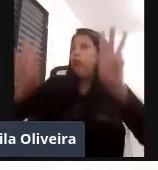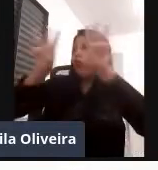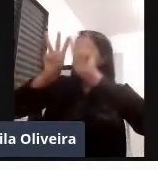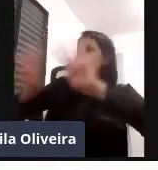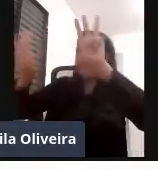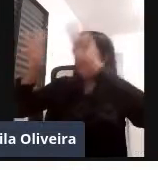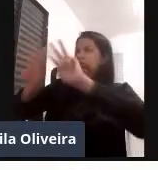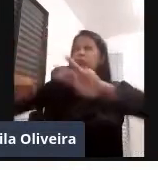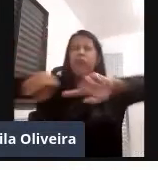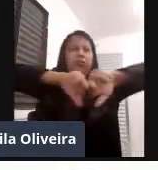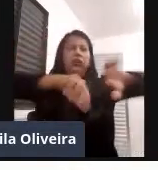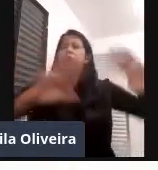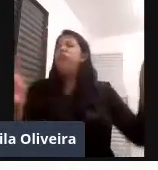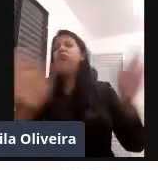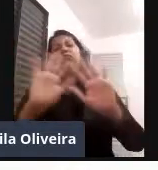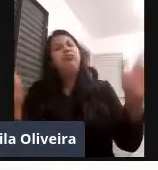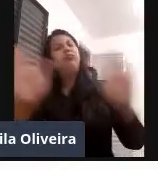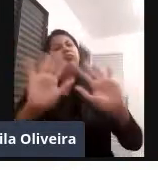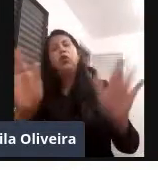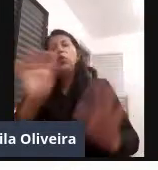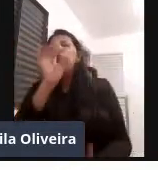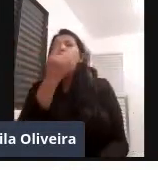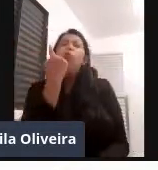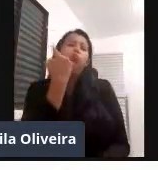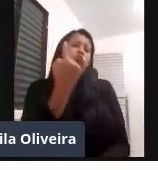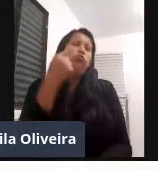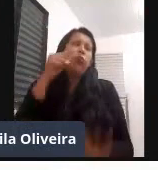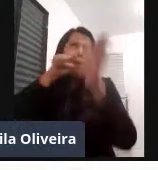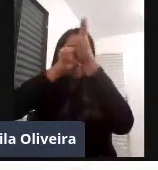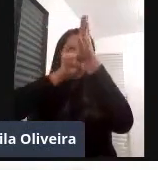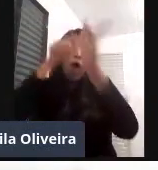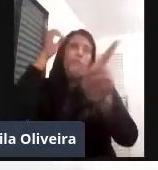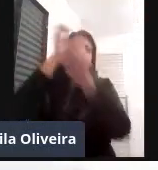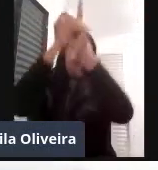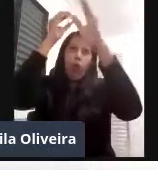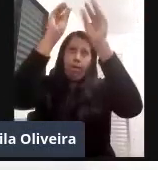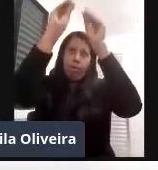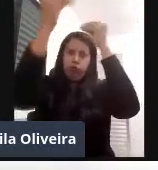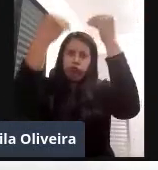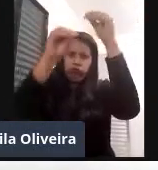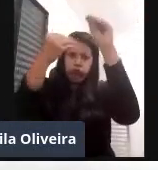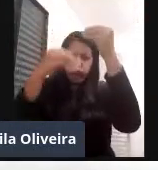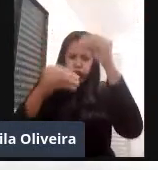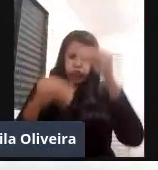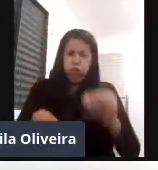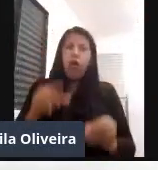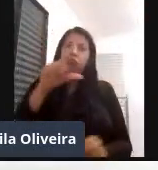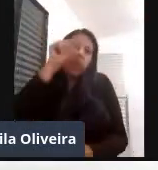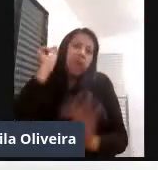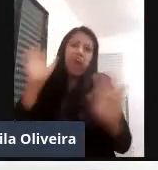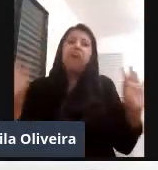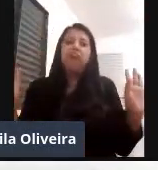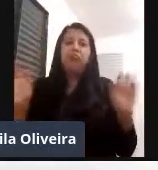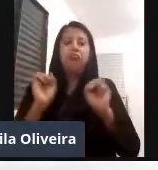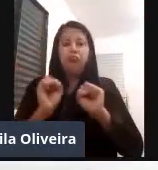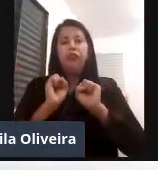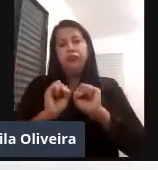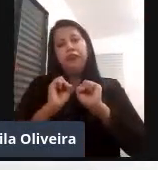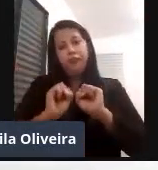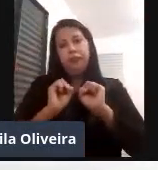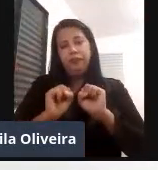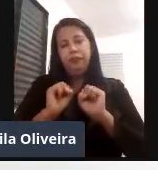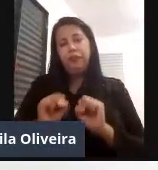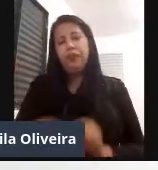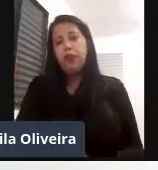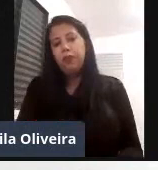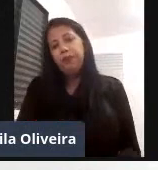links para pesquisar algo. Eu consigo ir nessas bases de dados que justamente já vai fazer esse